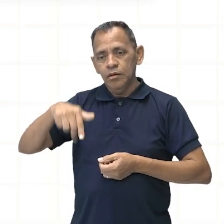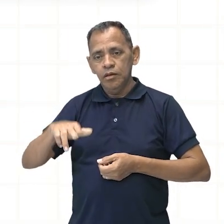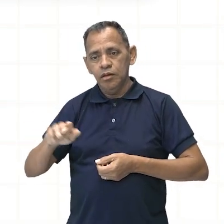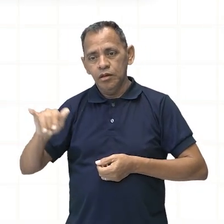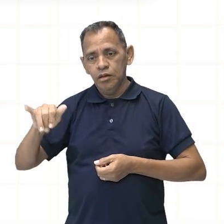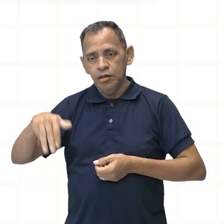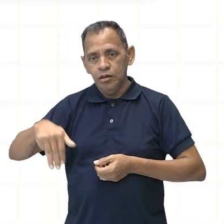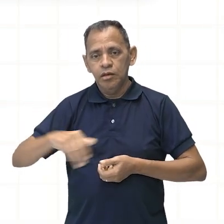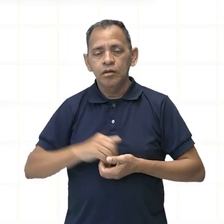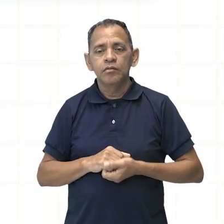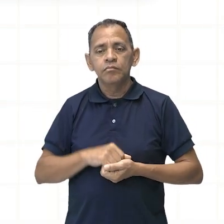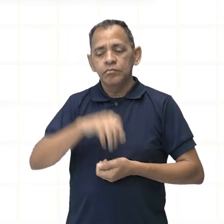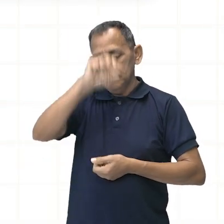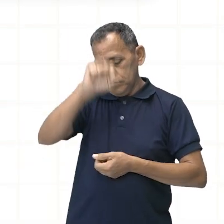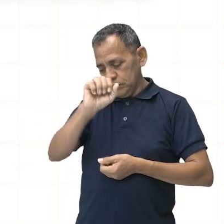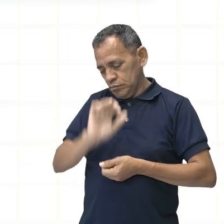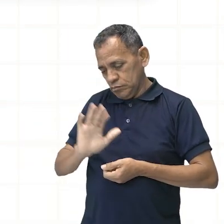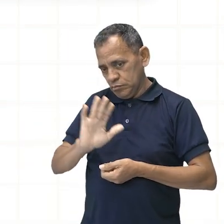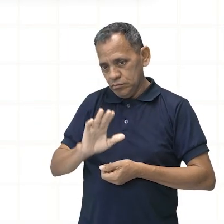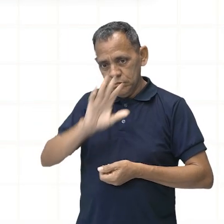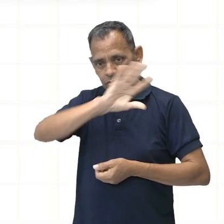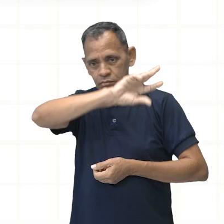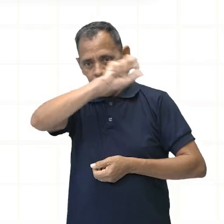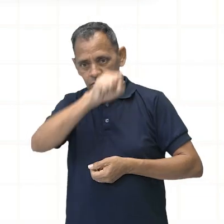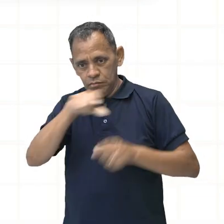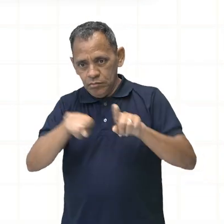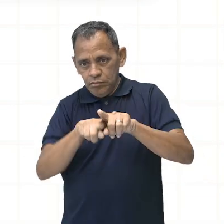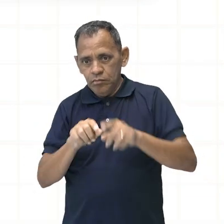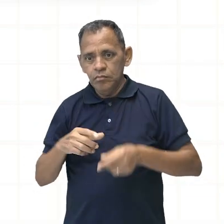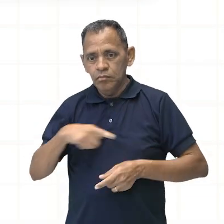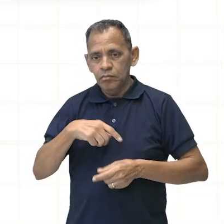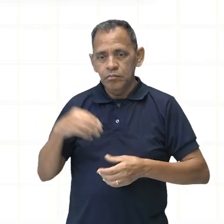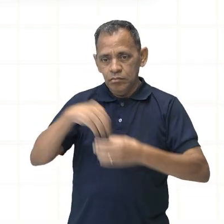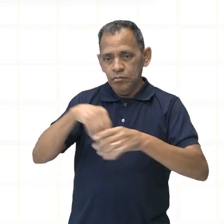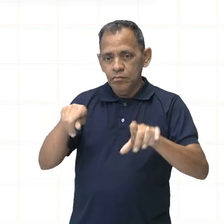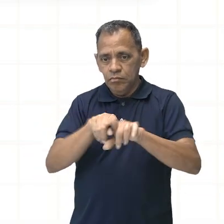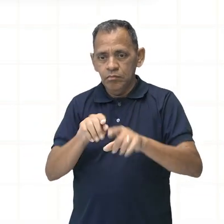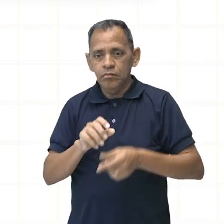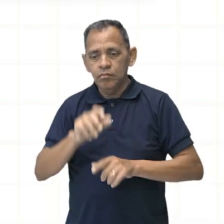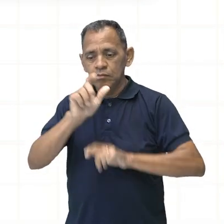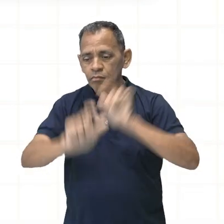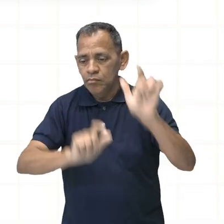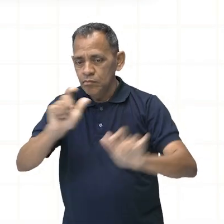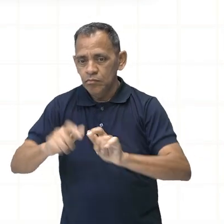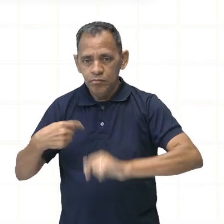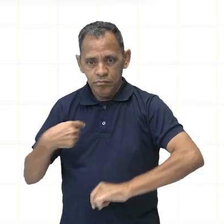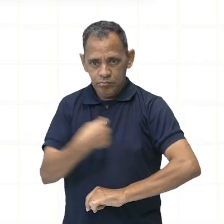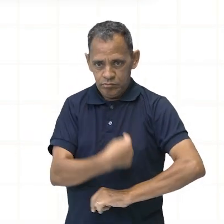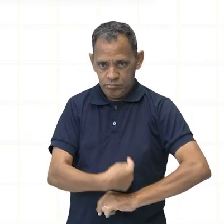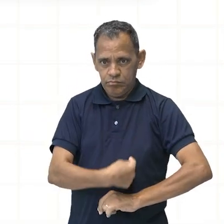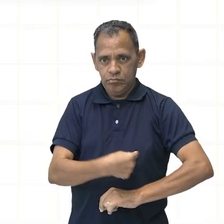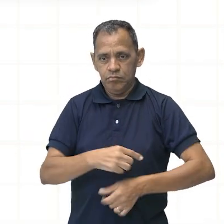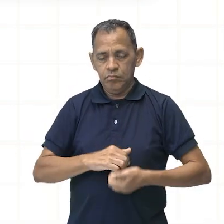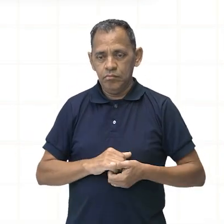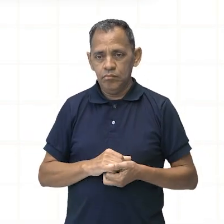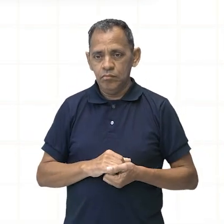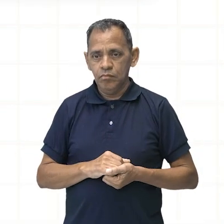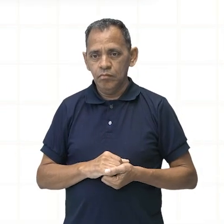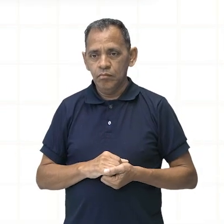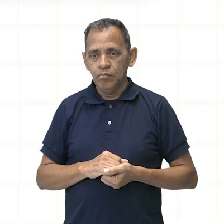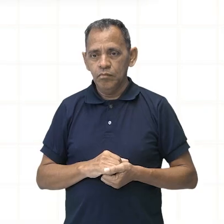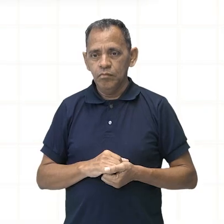Sudeste Asiático, com menor intensidade, compõe ali a civilização chinesa, certo? Bem,